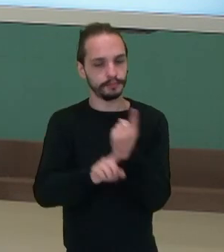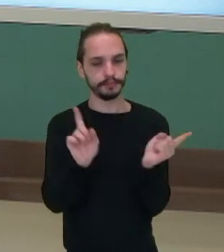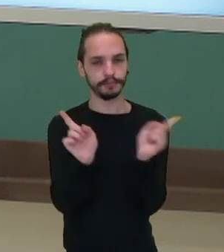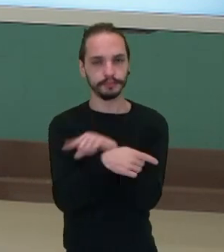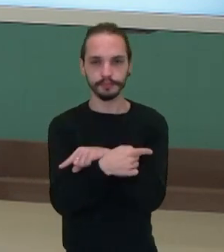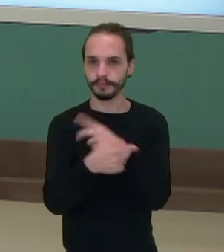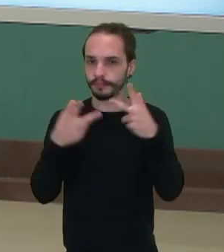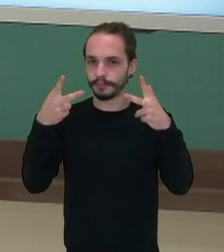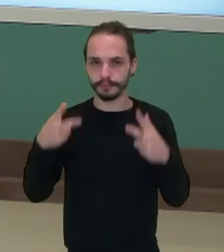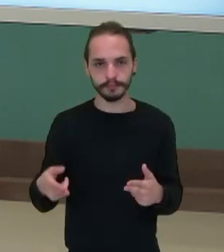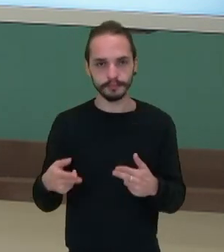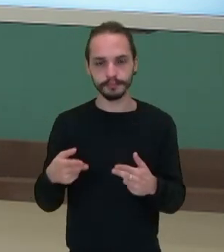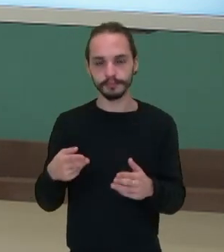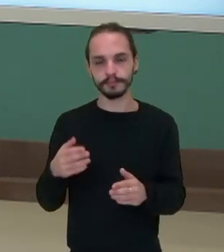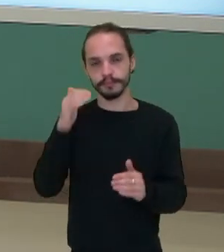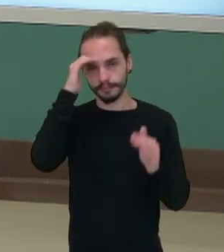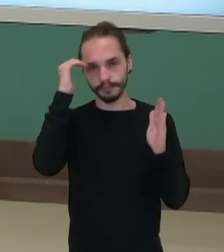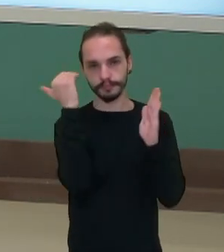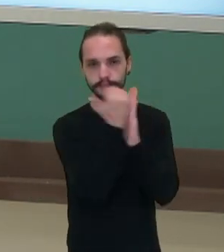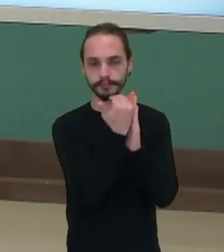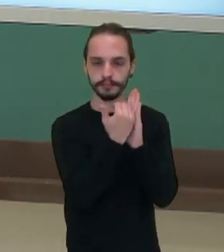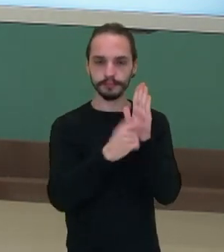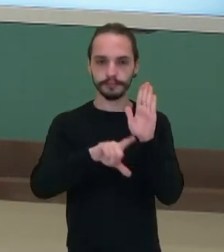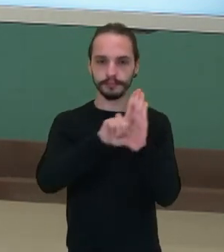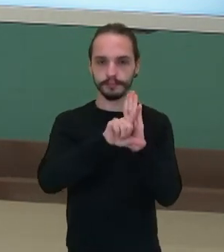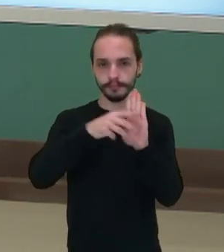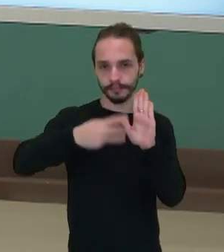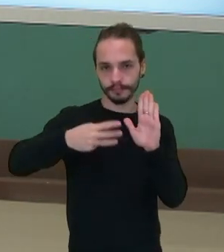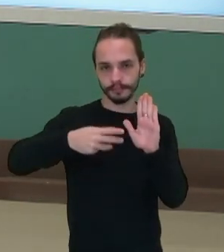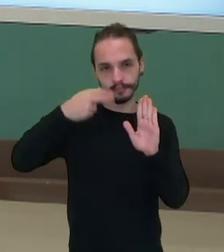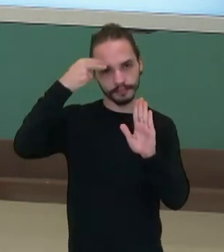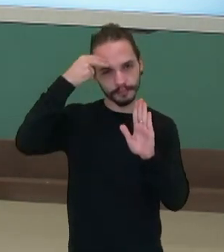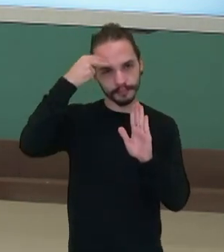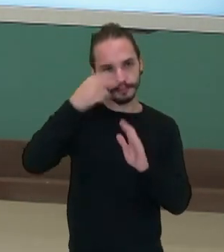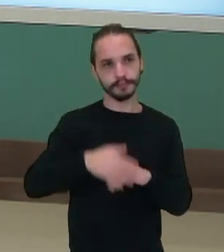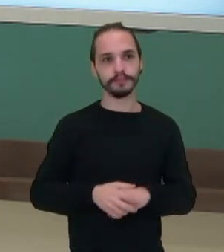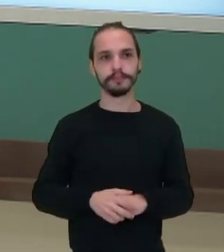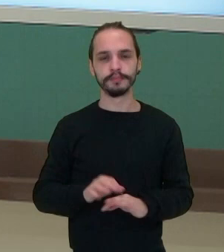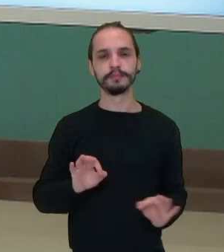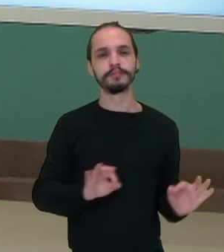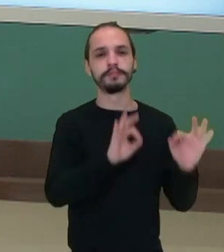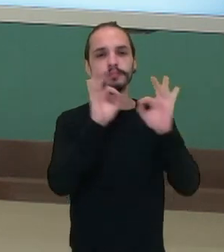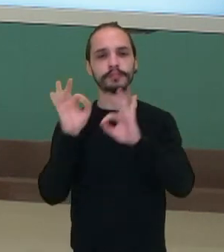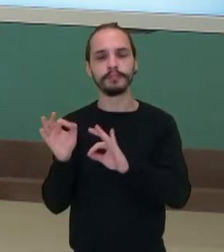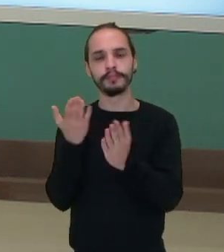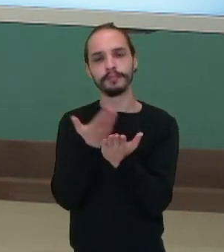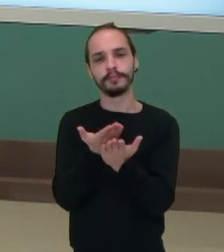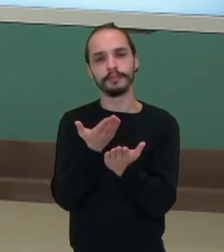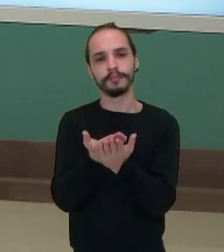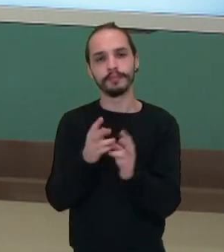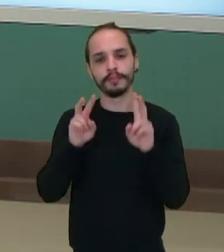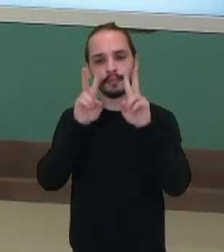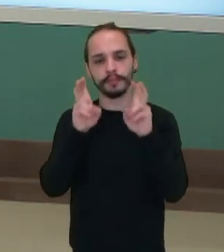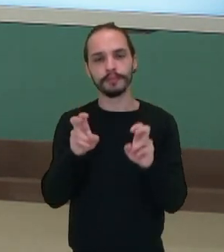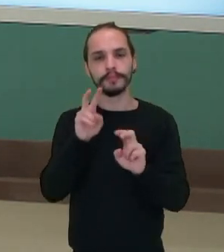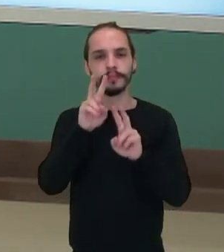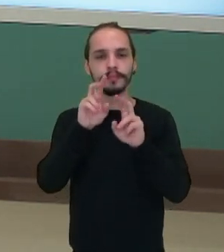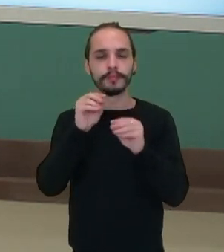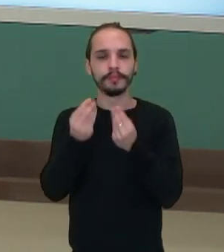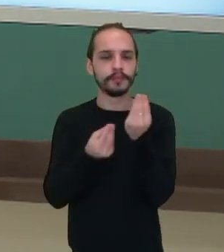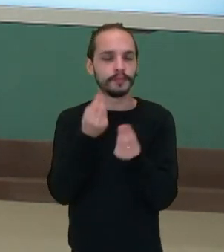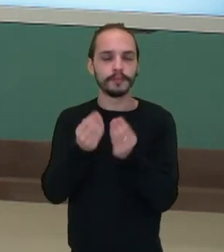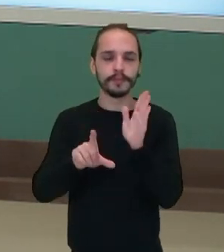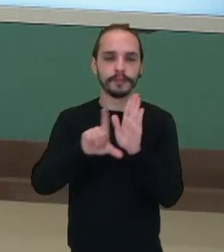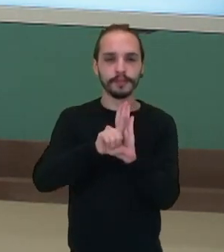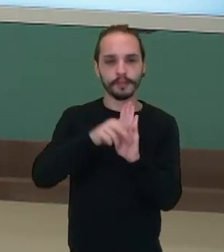49. Respeitando a terceira lei de Newton, beleza? Então, o que a gente viu aqui, né? Que é possível verificar a terceira lei de Newton em lançamento de foguetes e em